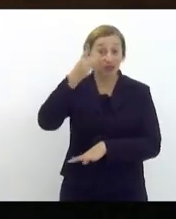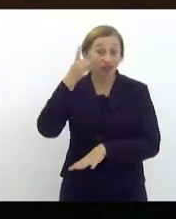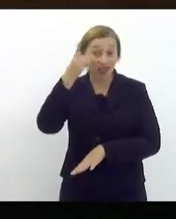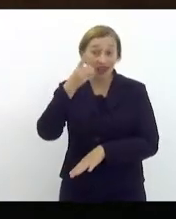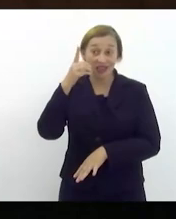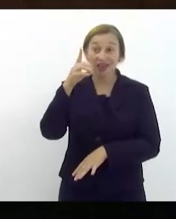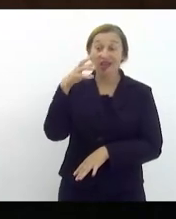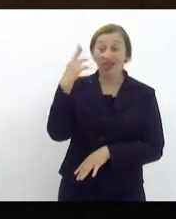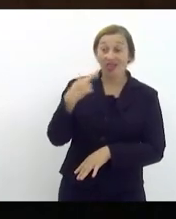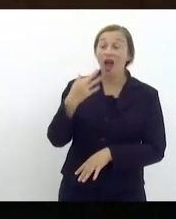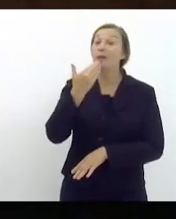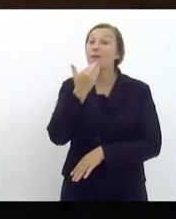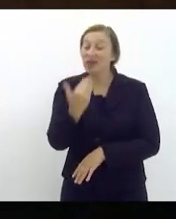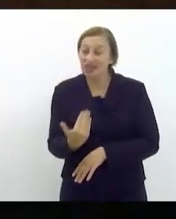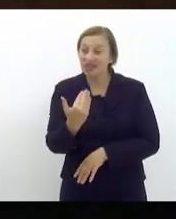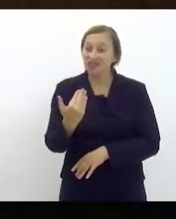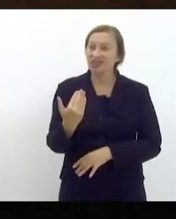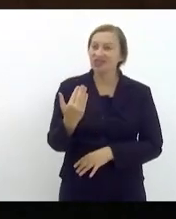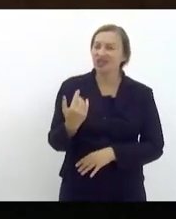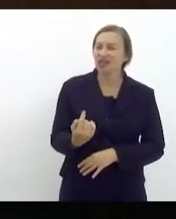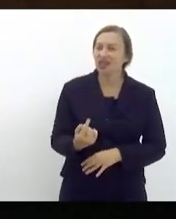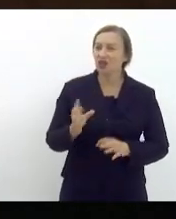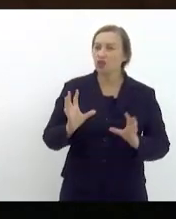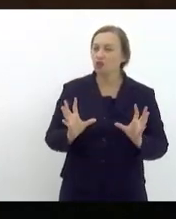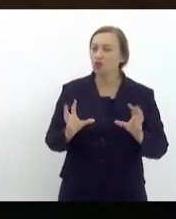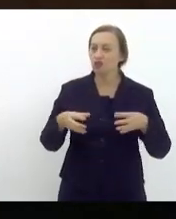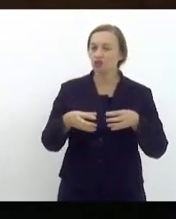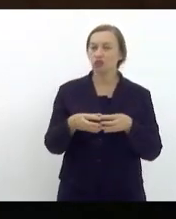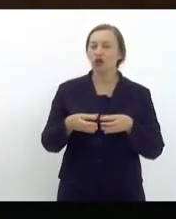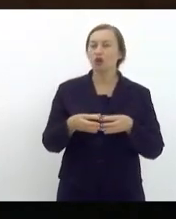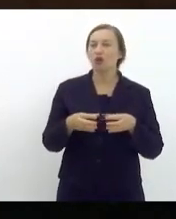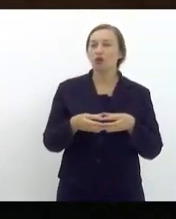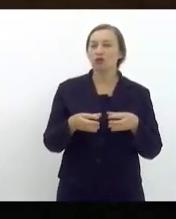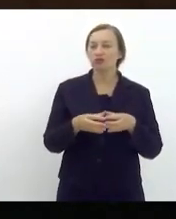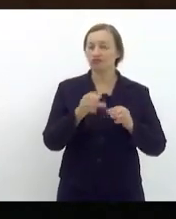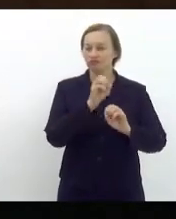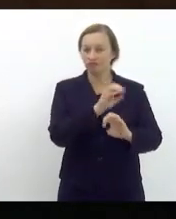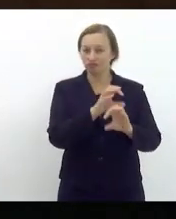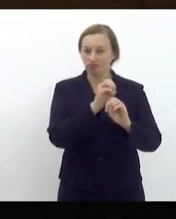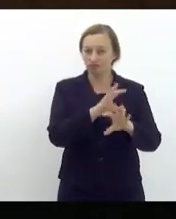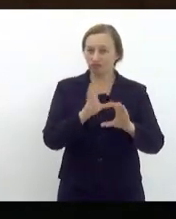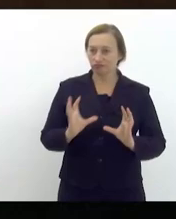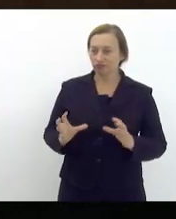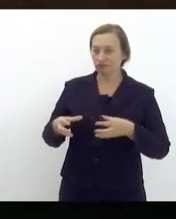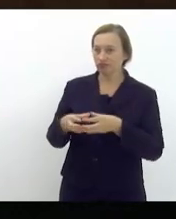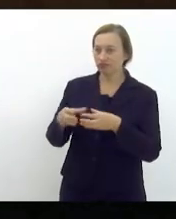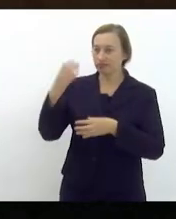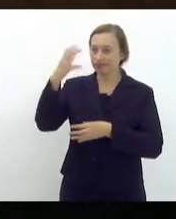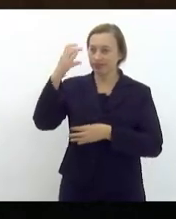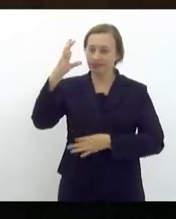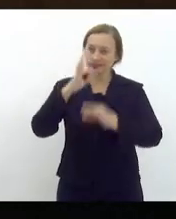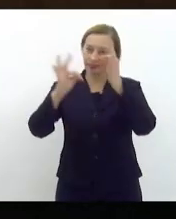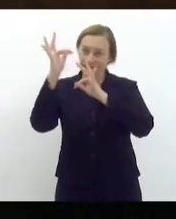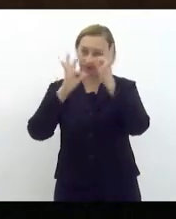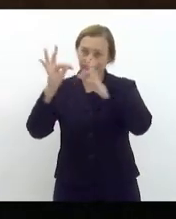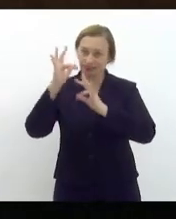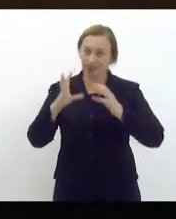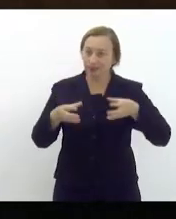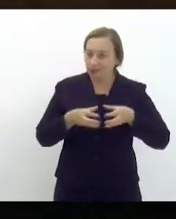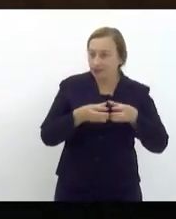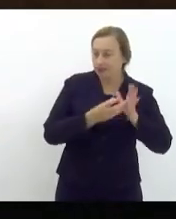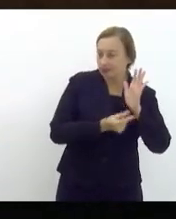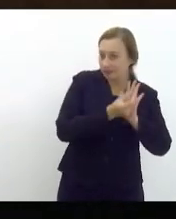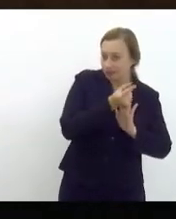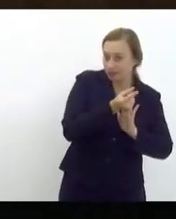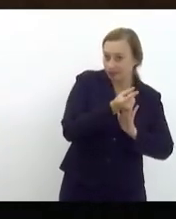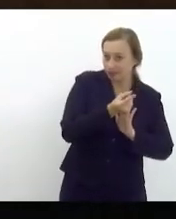pedir que exista uma unificação da comissão de educação da comissão de ciência e tecnologia da comissão de orçamento da